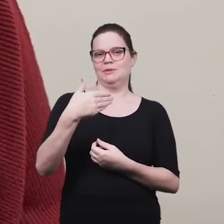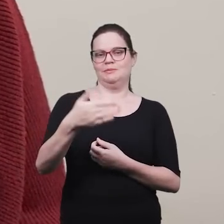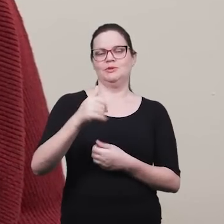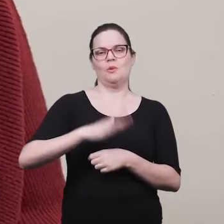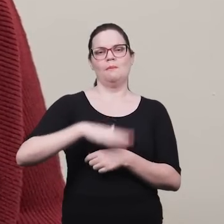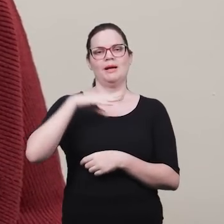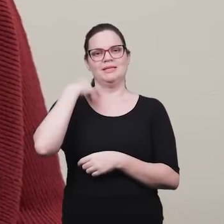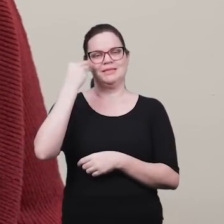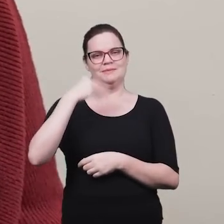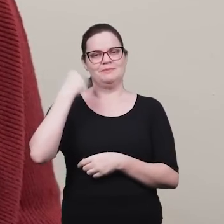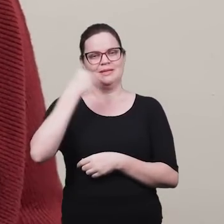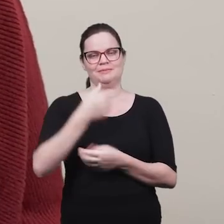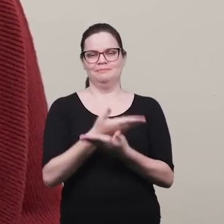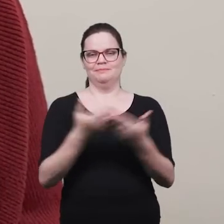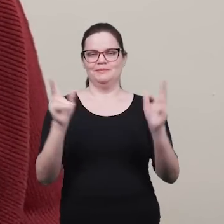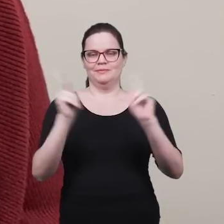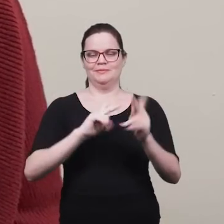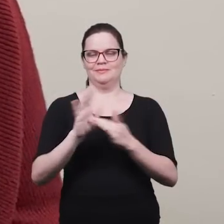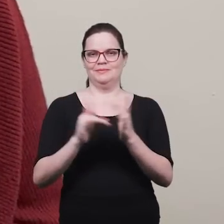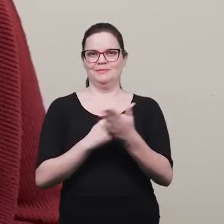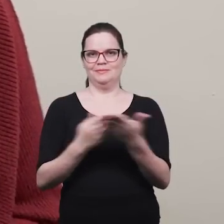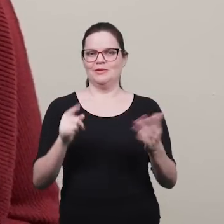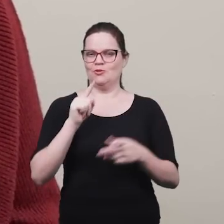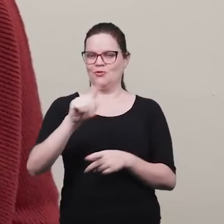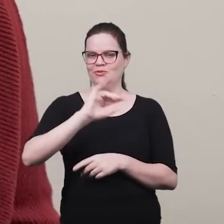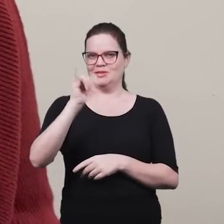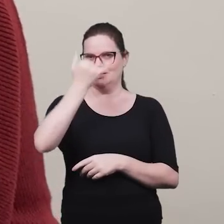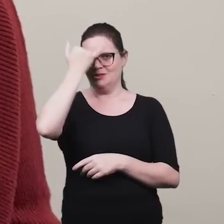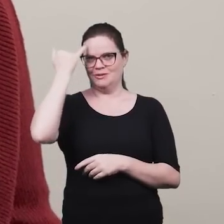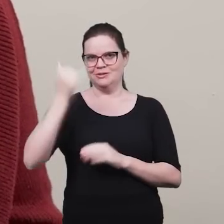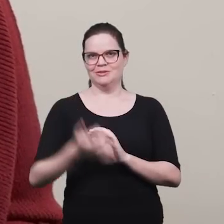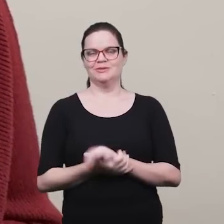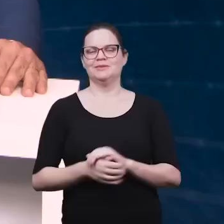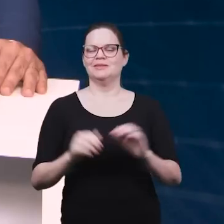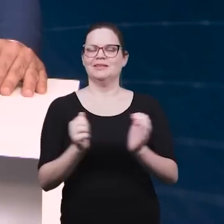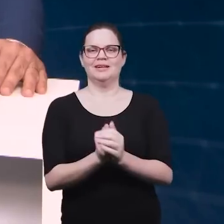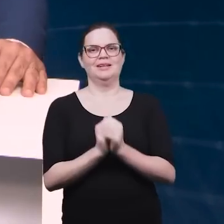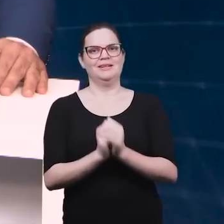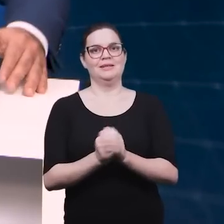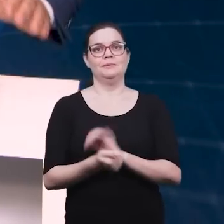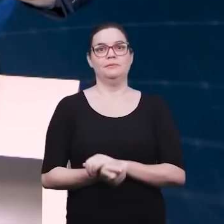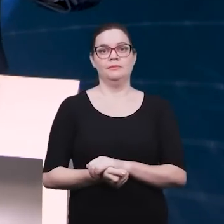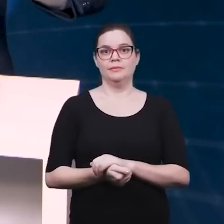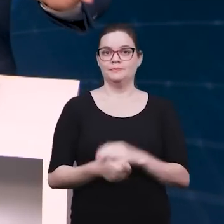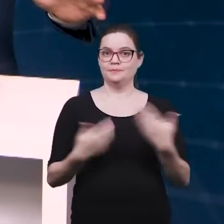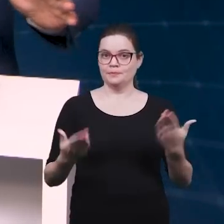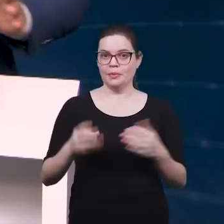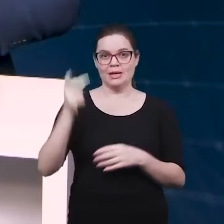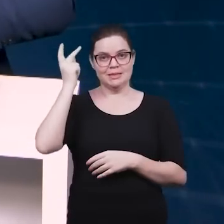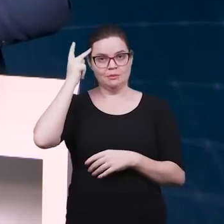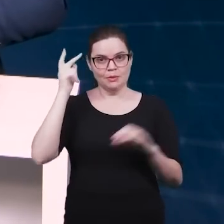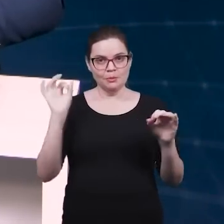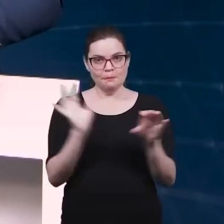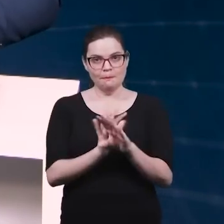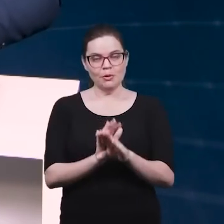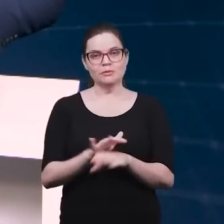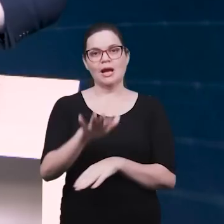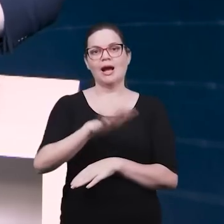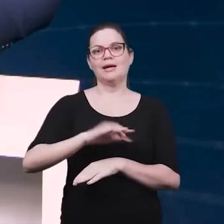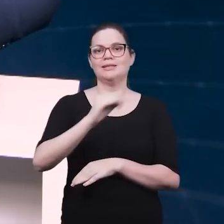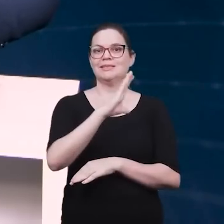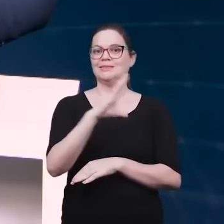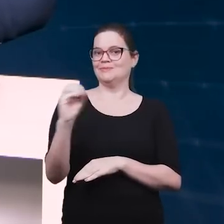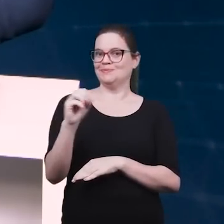que vem com mais experiências. A todos, a paz do Senhor Jesus, e agora é com vocês, Jorge. Amém! Olha só, saindo de São Paulo, vamos agora para a